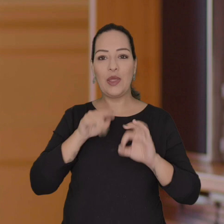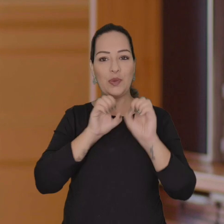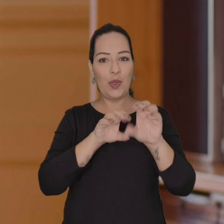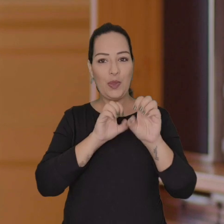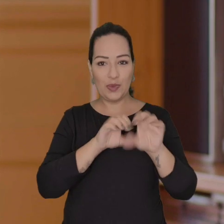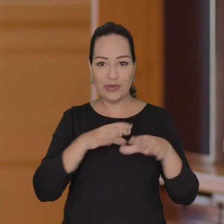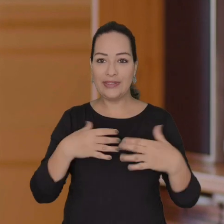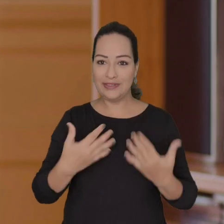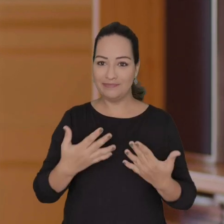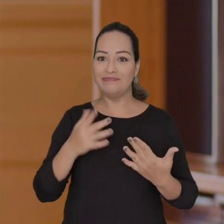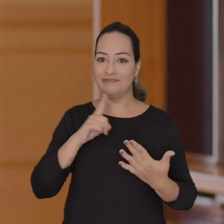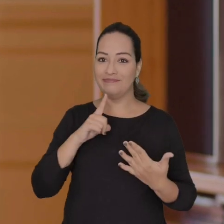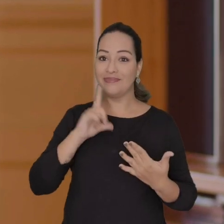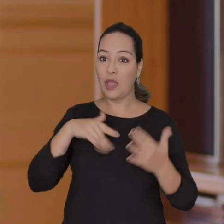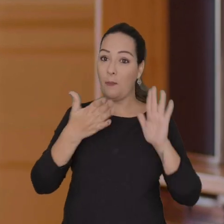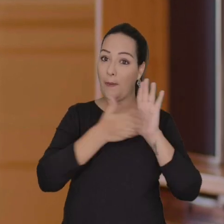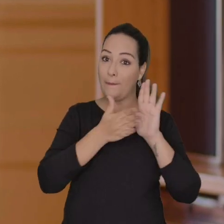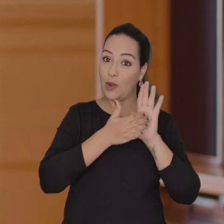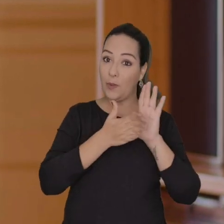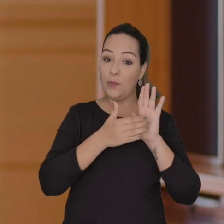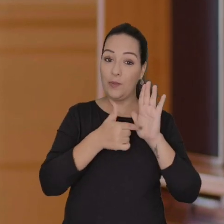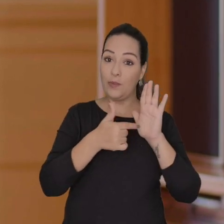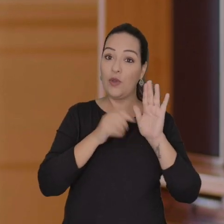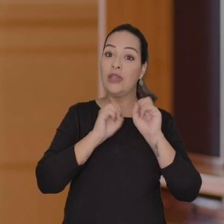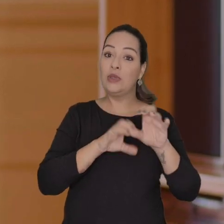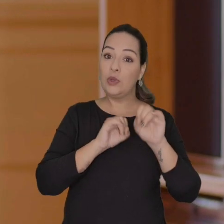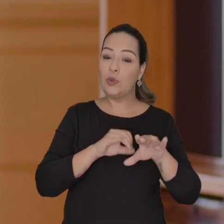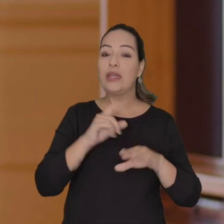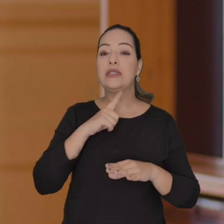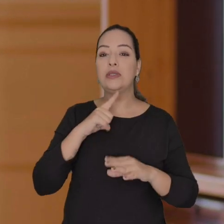do educador, né? É uma proposta educacional que